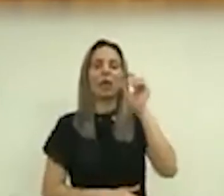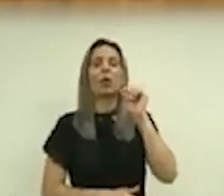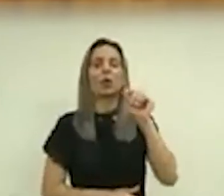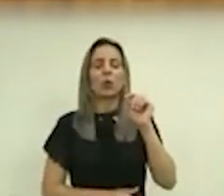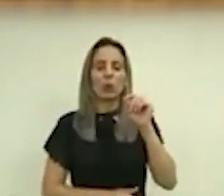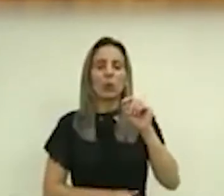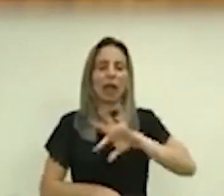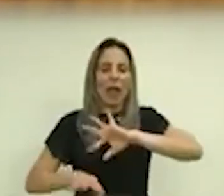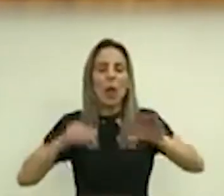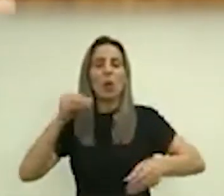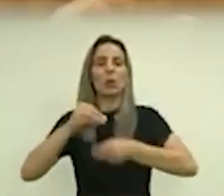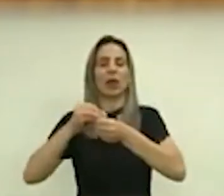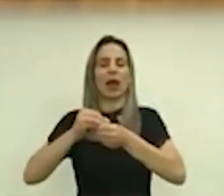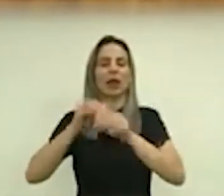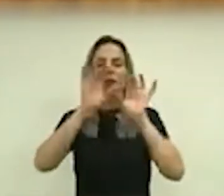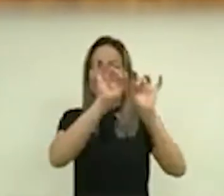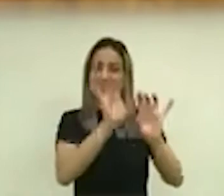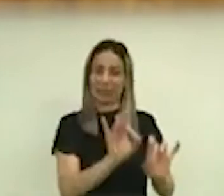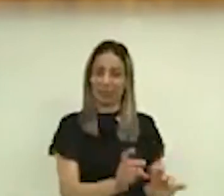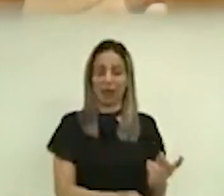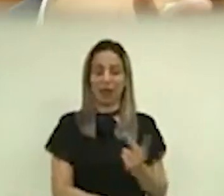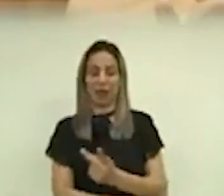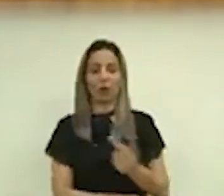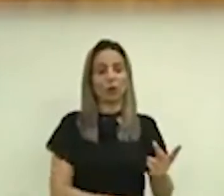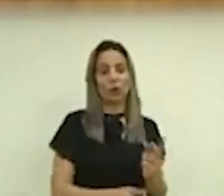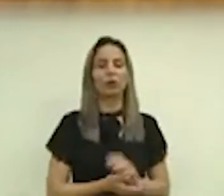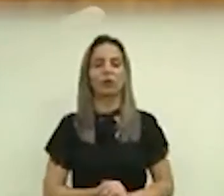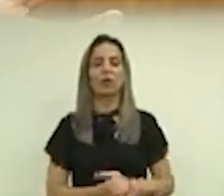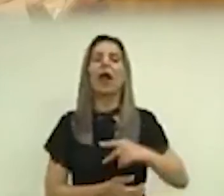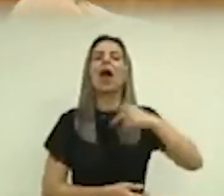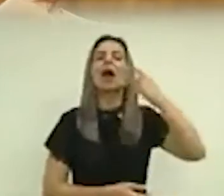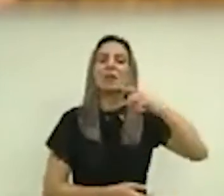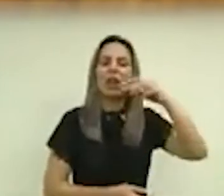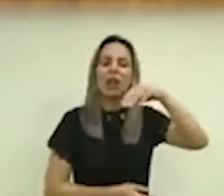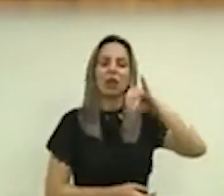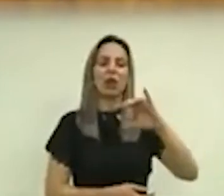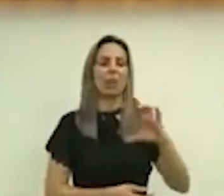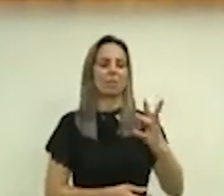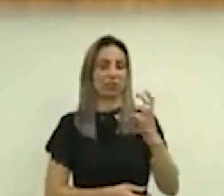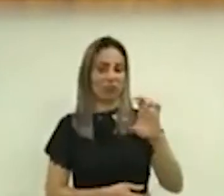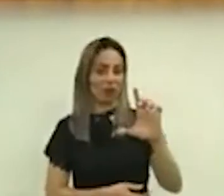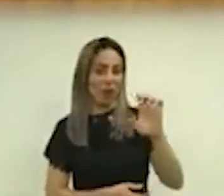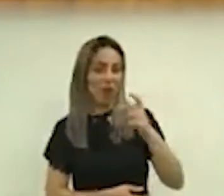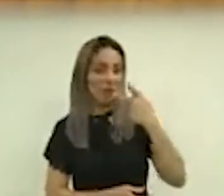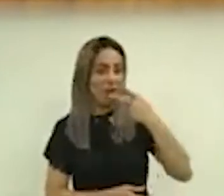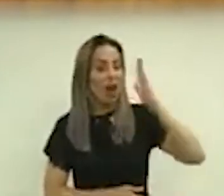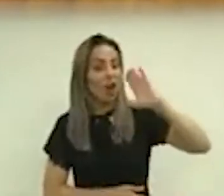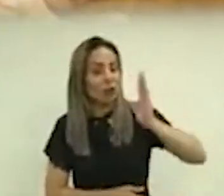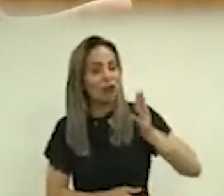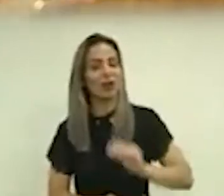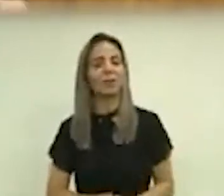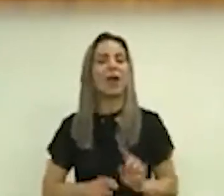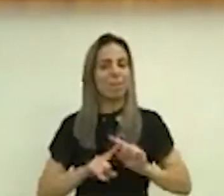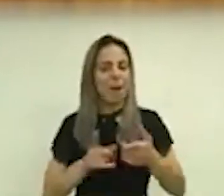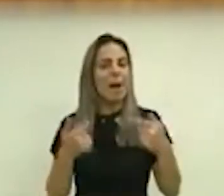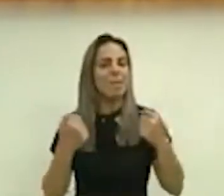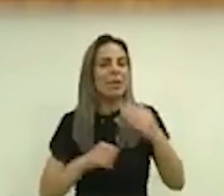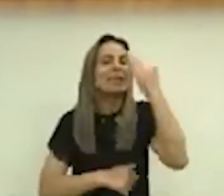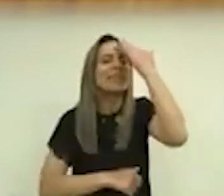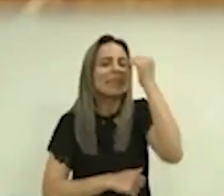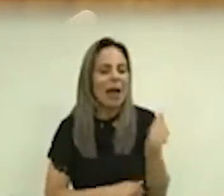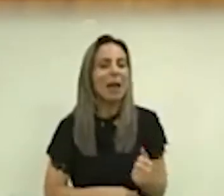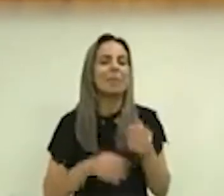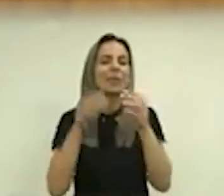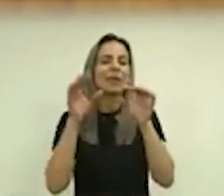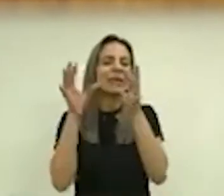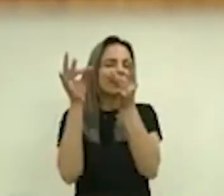um crédito adicional suplementar e especial, que a vereadora Michele já falou aqui, mas a gente precisa saber, sobretudo os